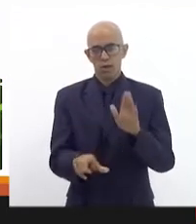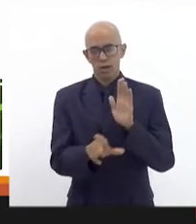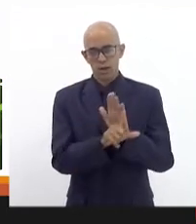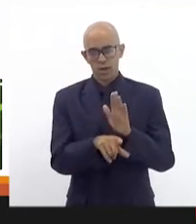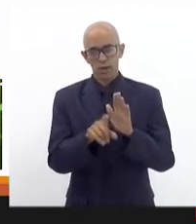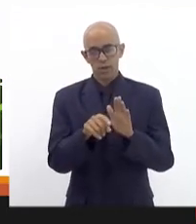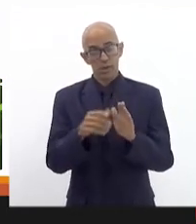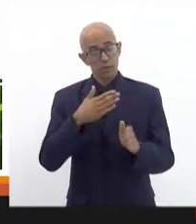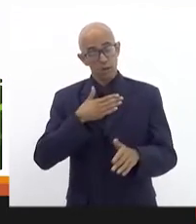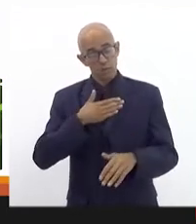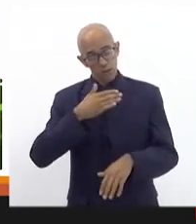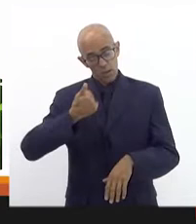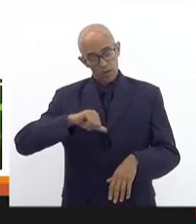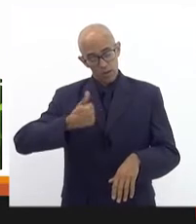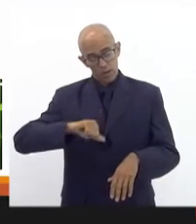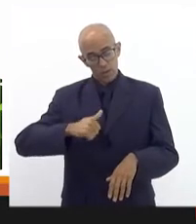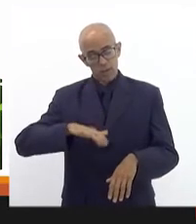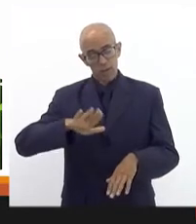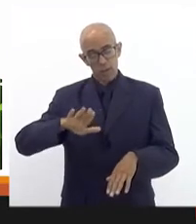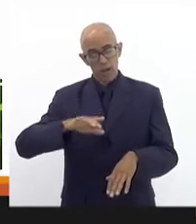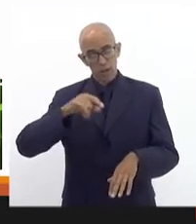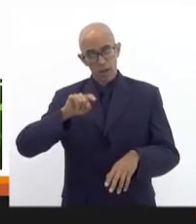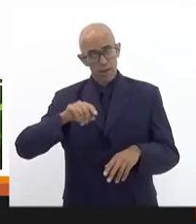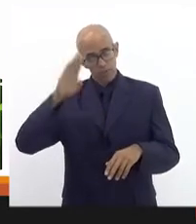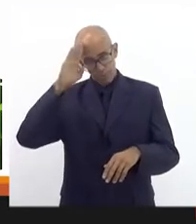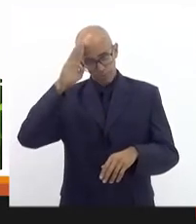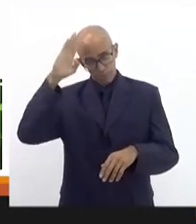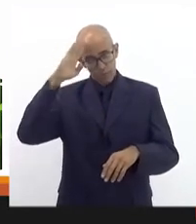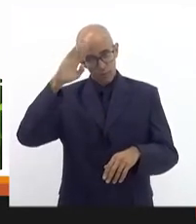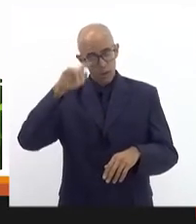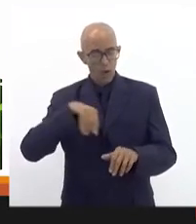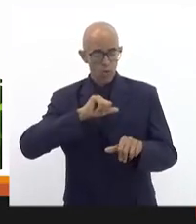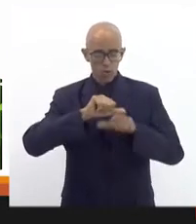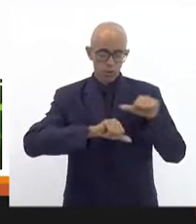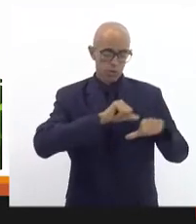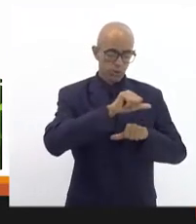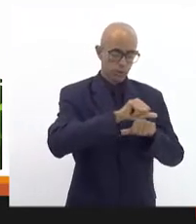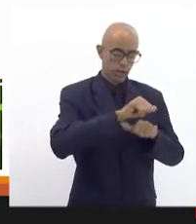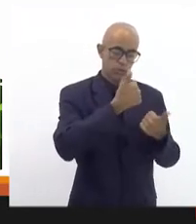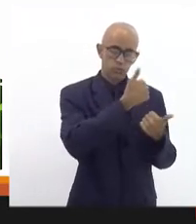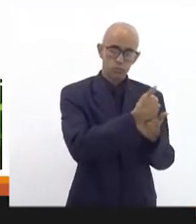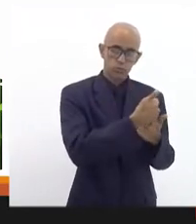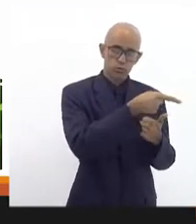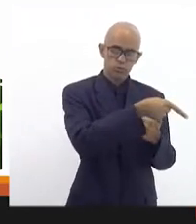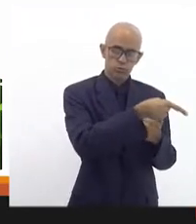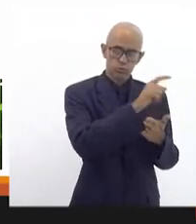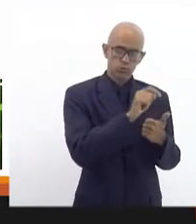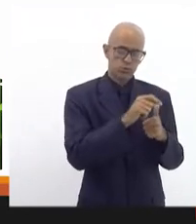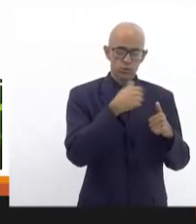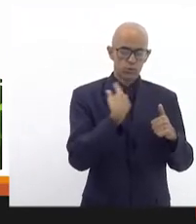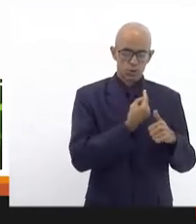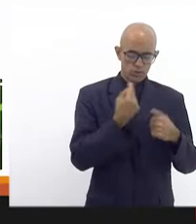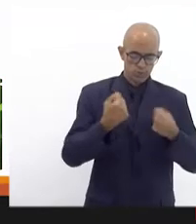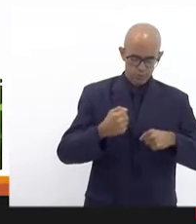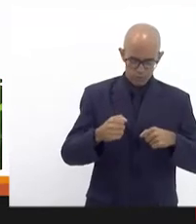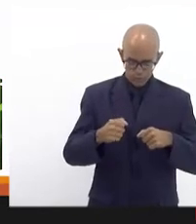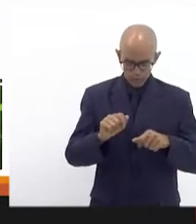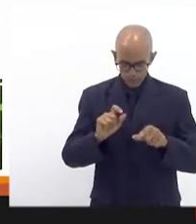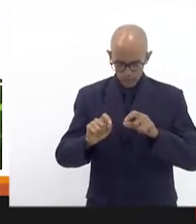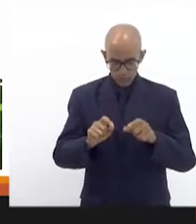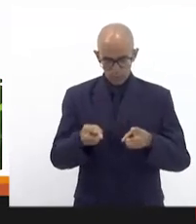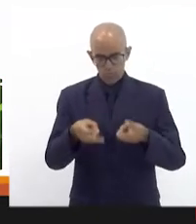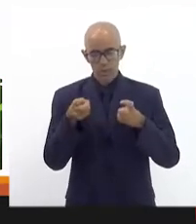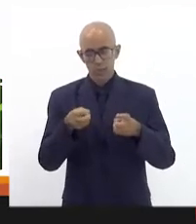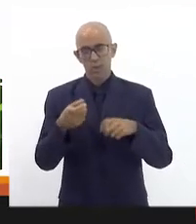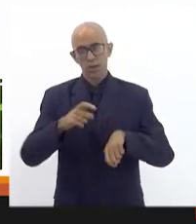na minha avaliação, eixo daquilo que a lei altera, o substitutivo altera e que nós devemos levar em consideração